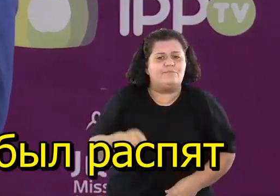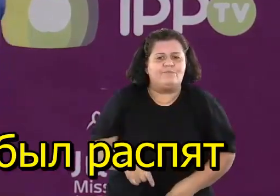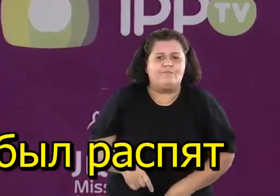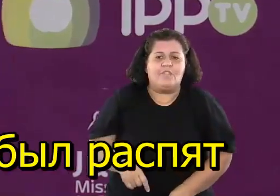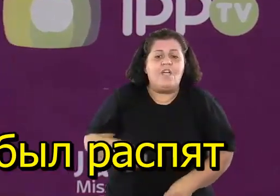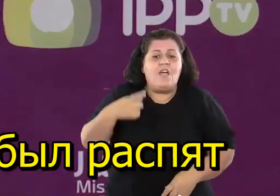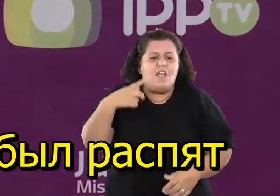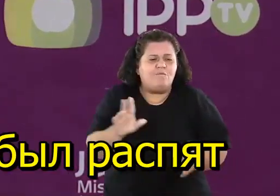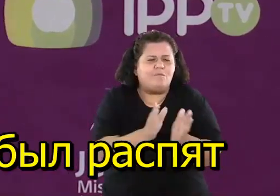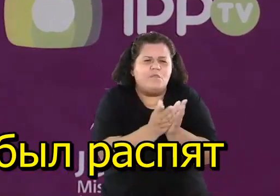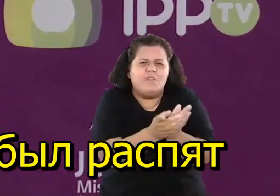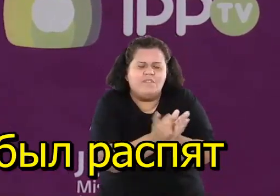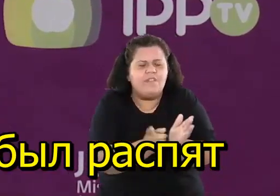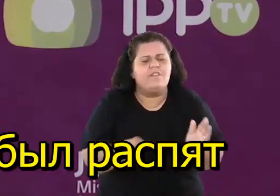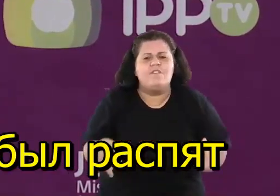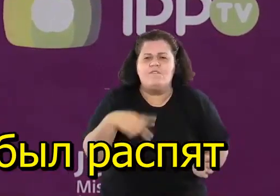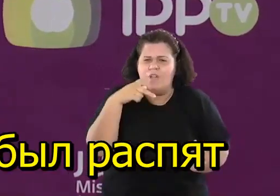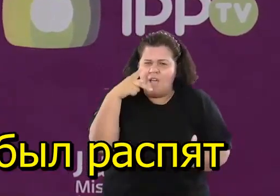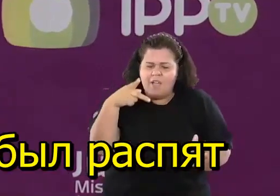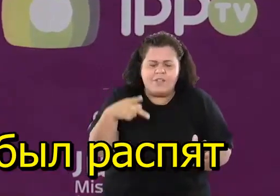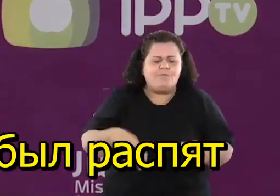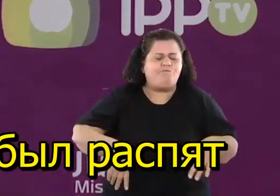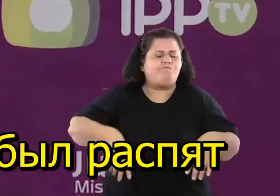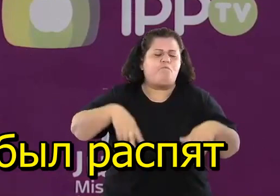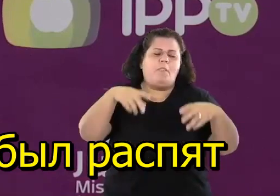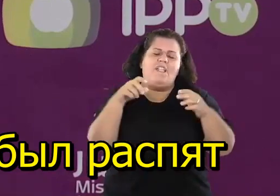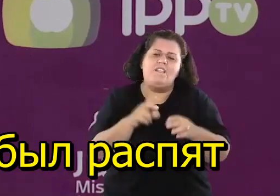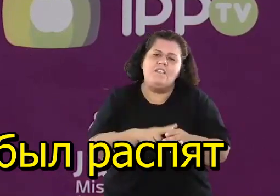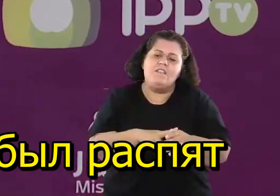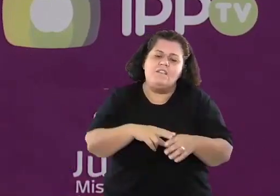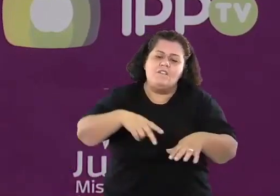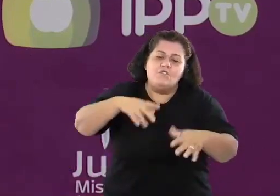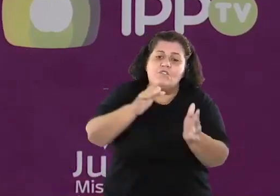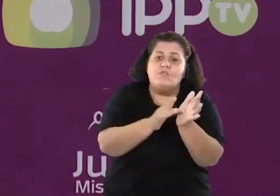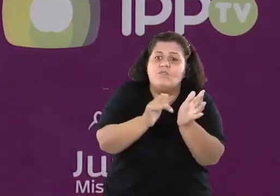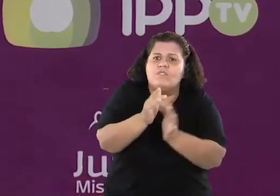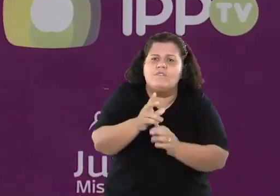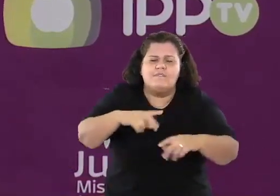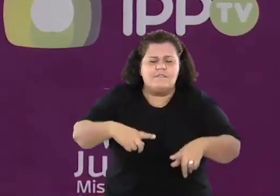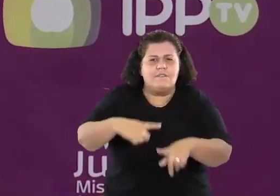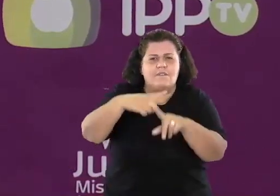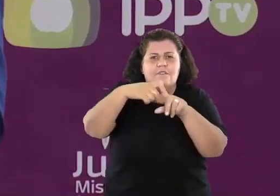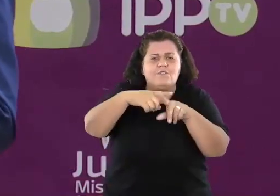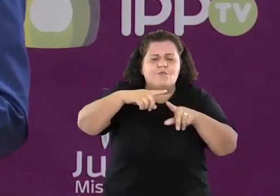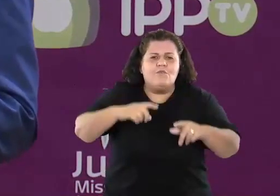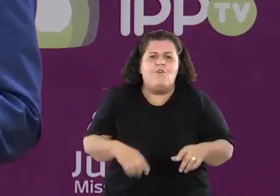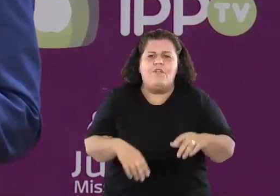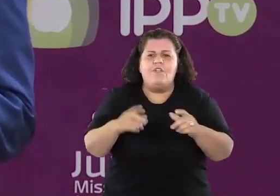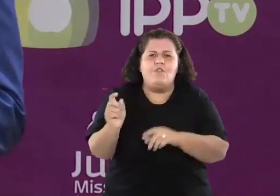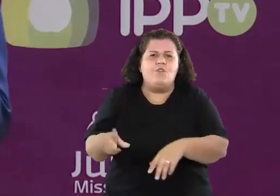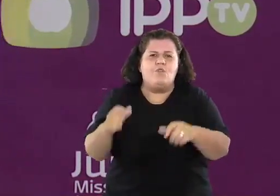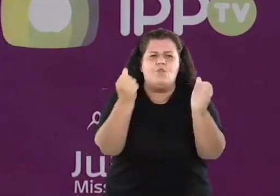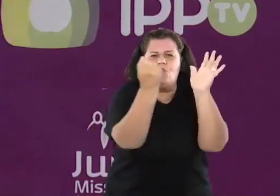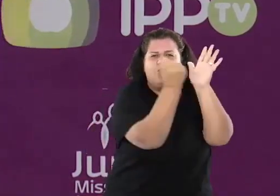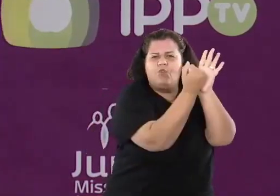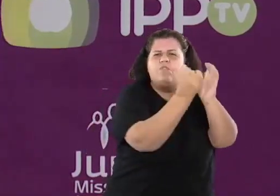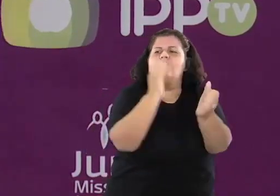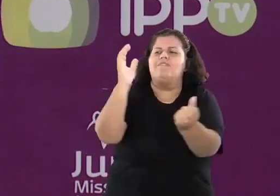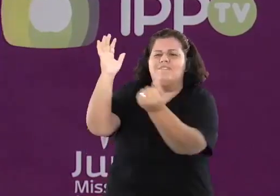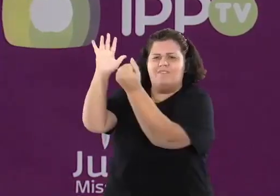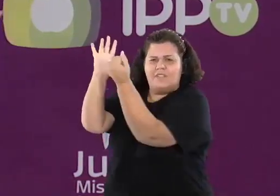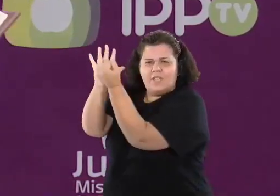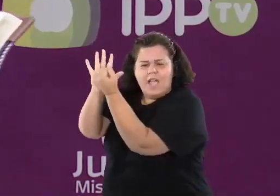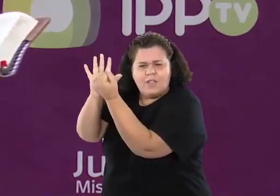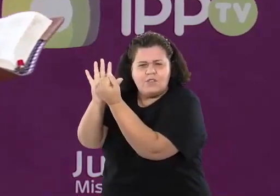A Bíblia diz que Jesus Cristo foi crucificado na sexta-feira,